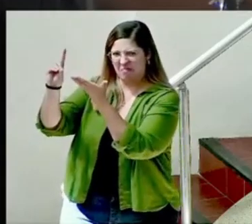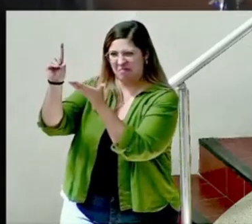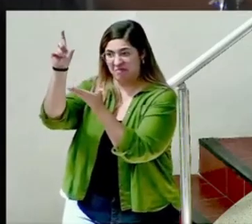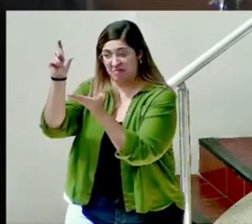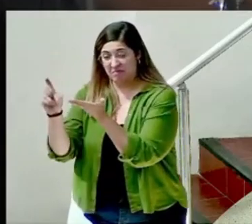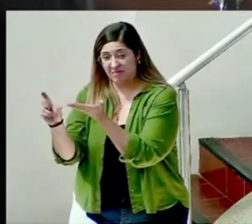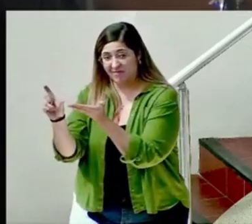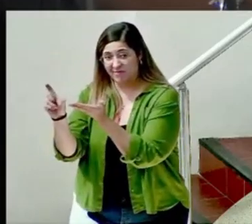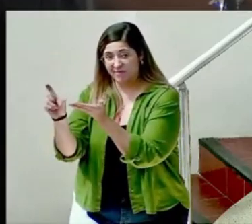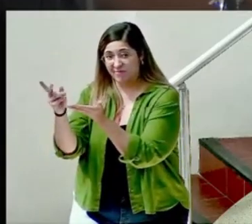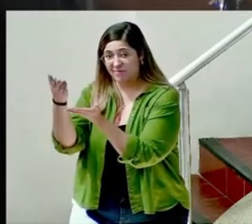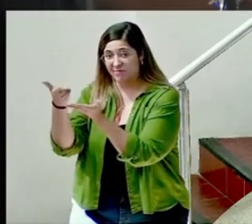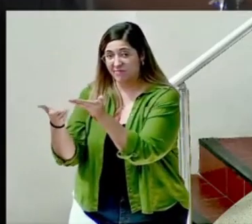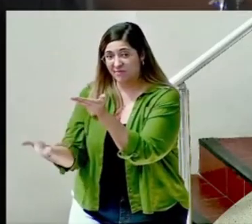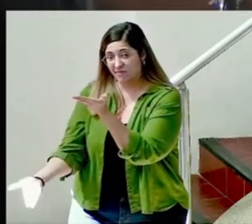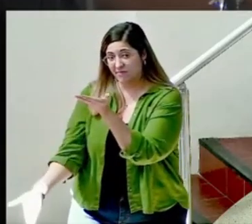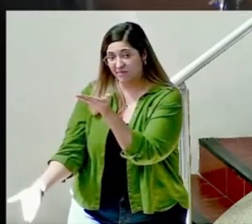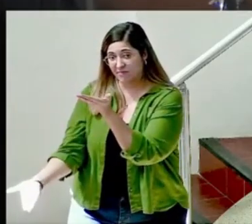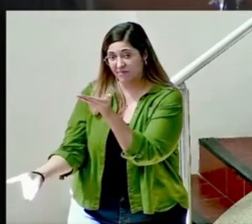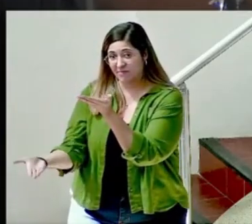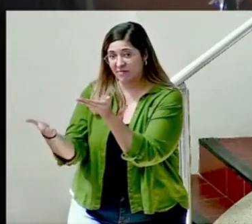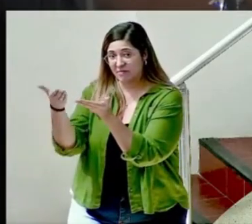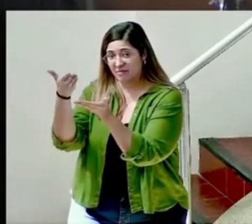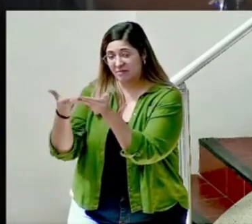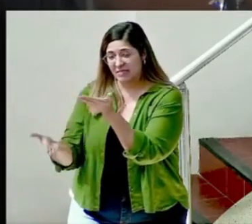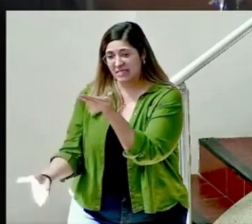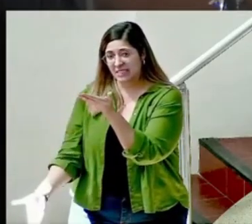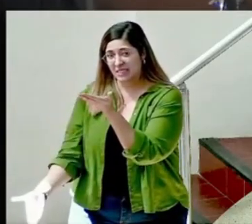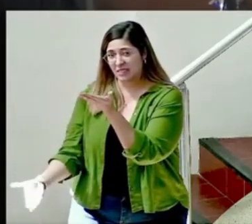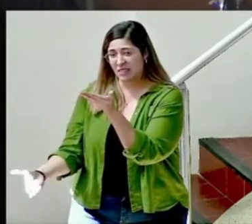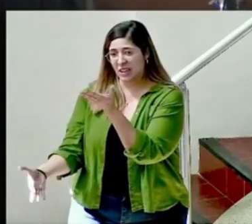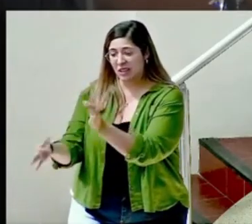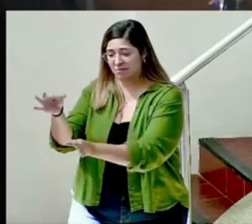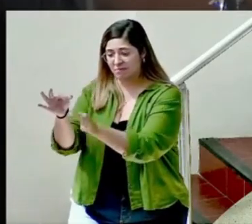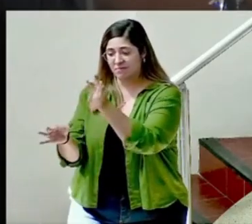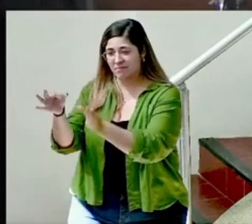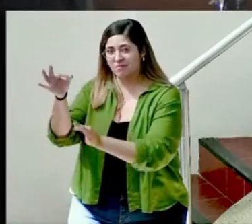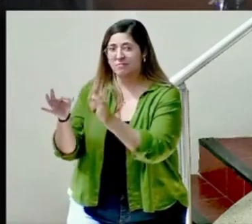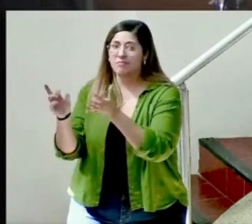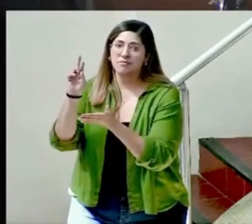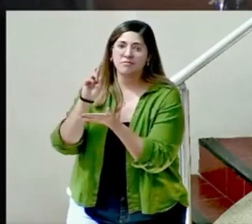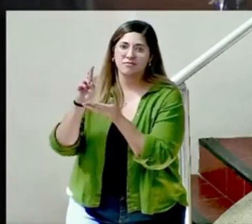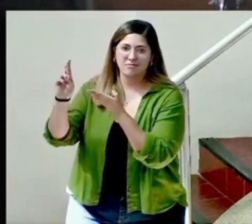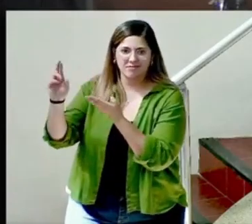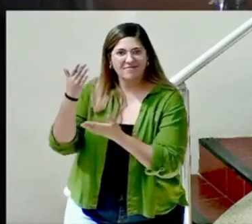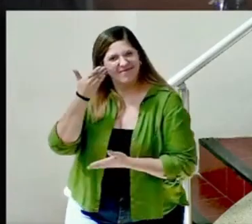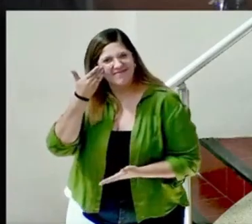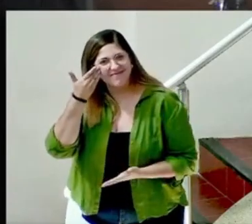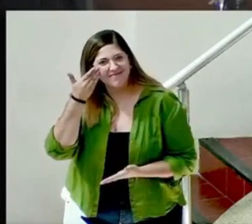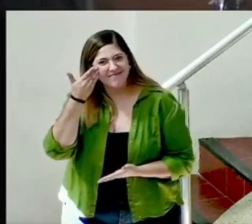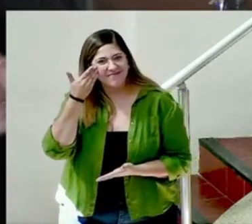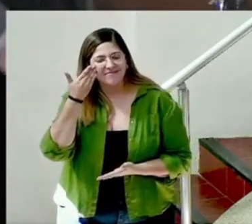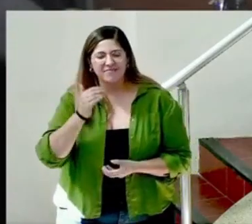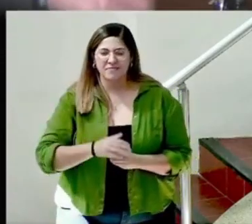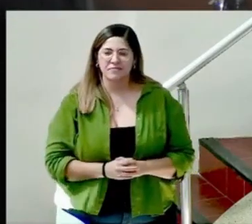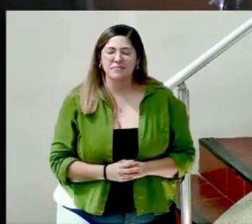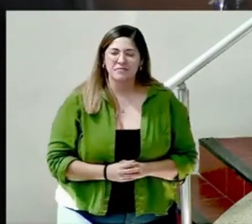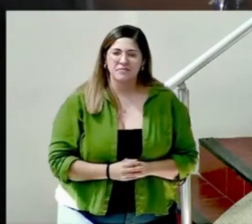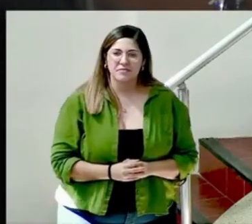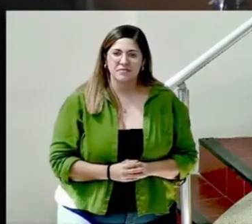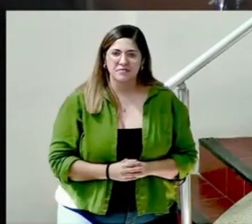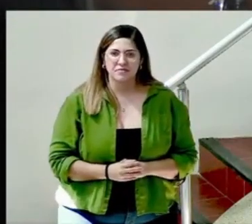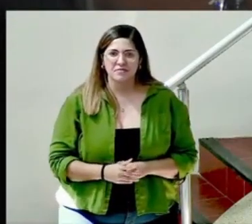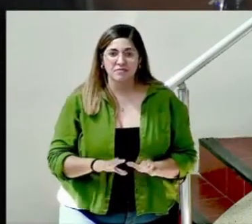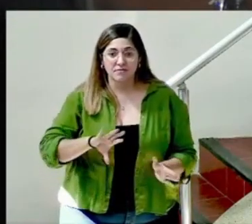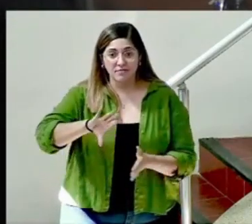na realidade, suas riquezas são um símbolo do julgamento de Deus. Porque apesar de ganharem o